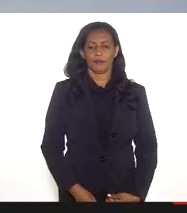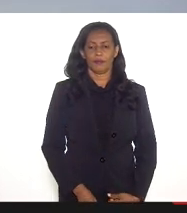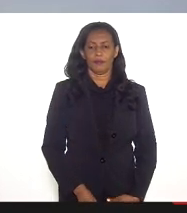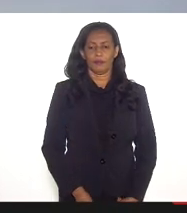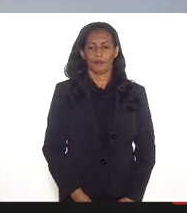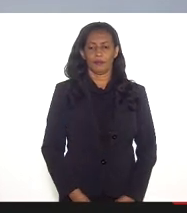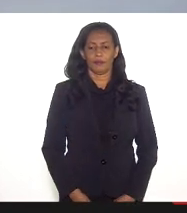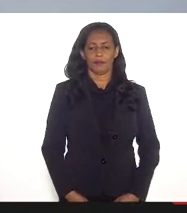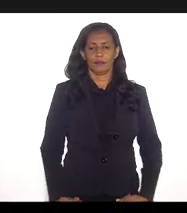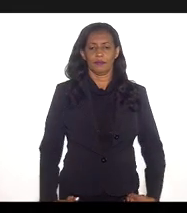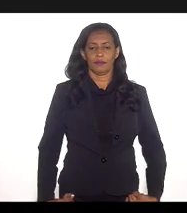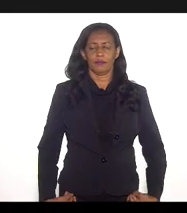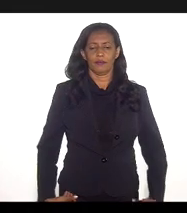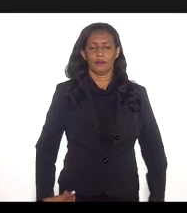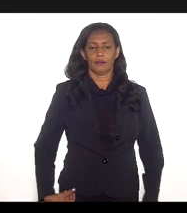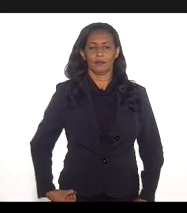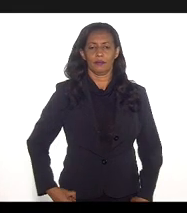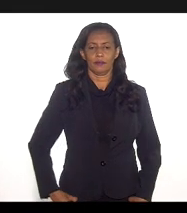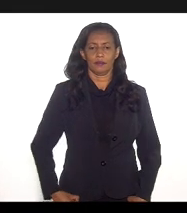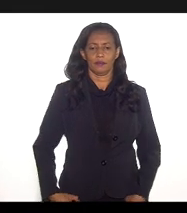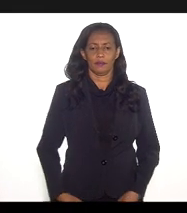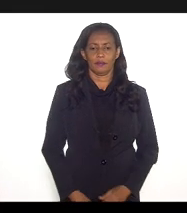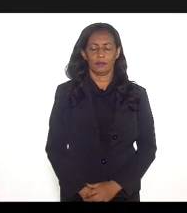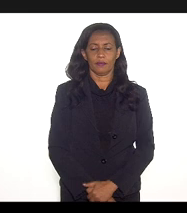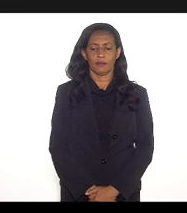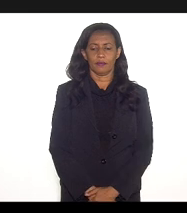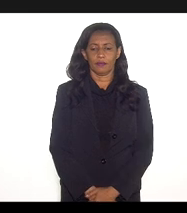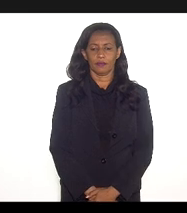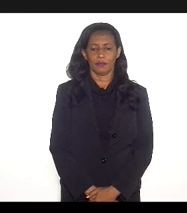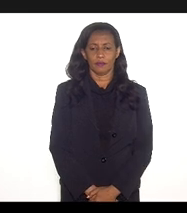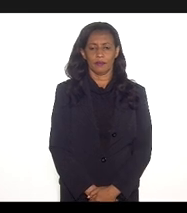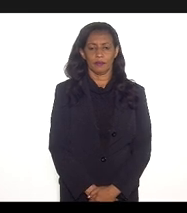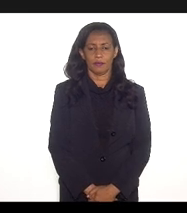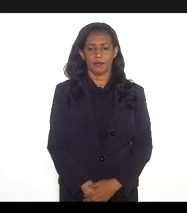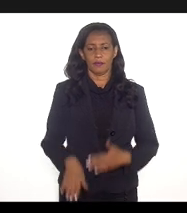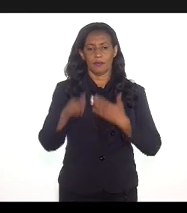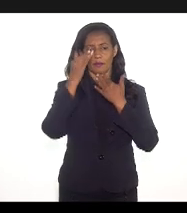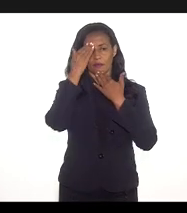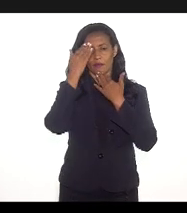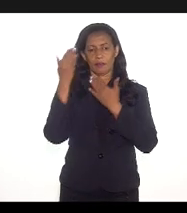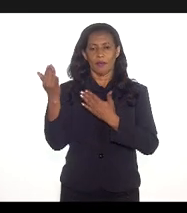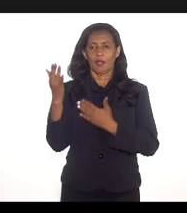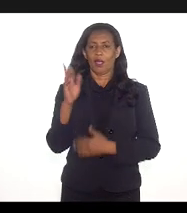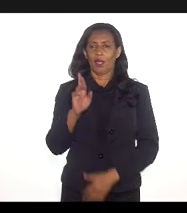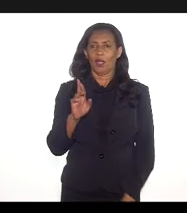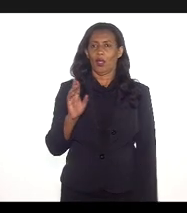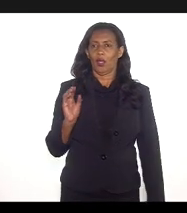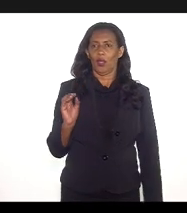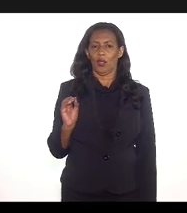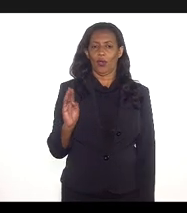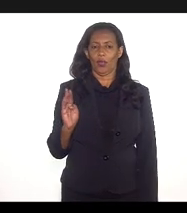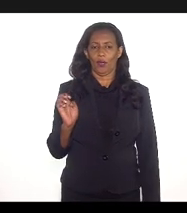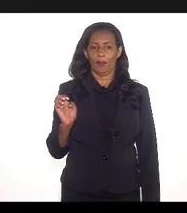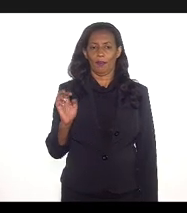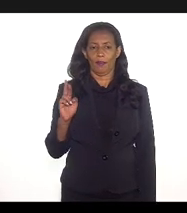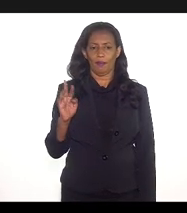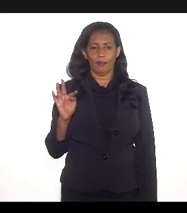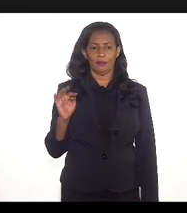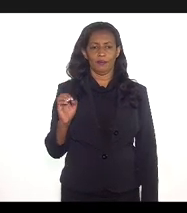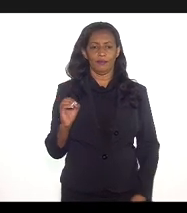Obrigado, Roberto. Gostaria de passar a palavra